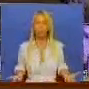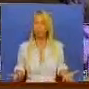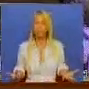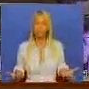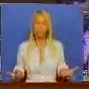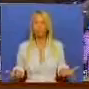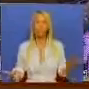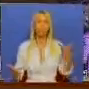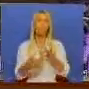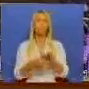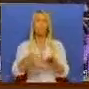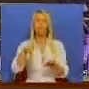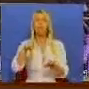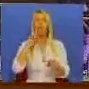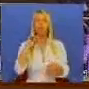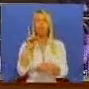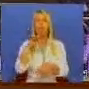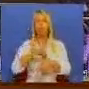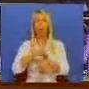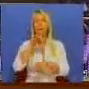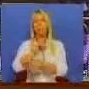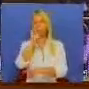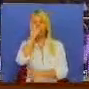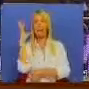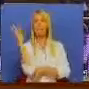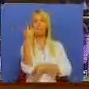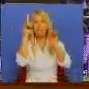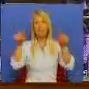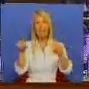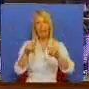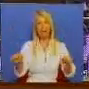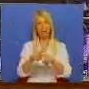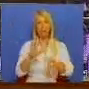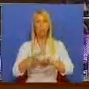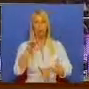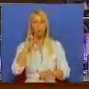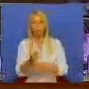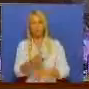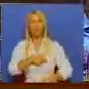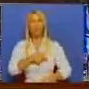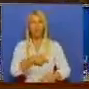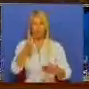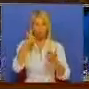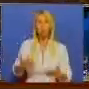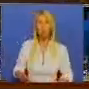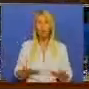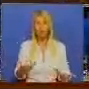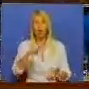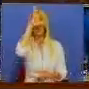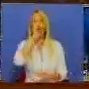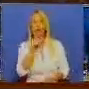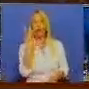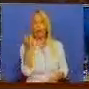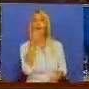relativamente ao nemato do Pinheiro, exatamente na fiscalização. O Governo tinha 2 compromissos em nome do Estado